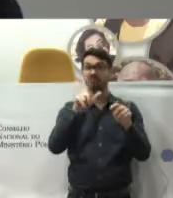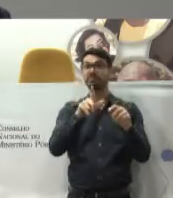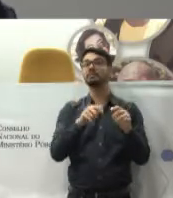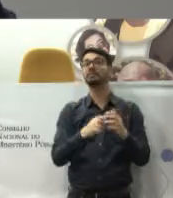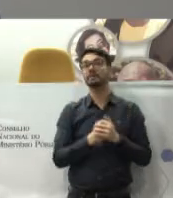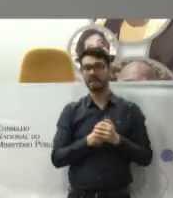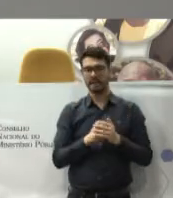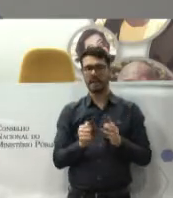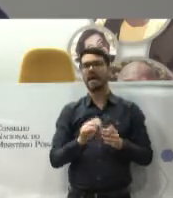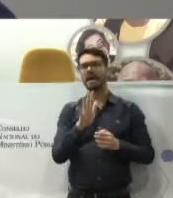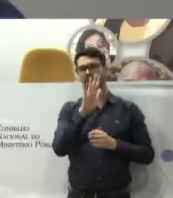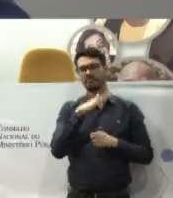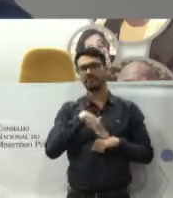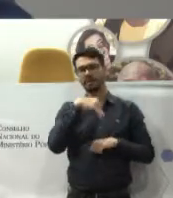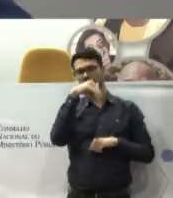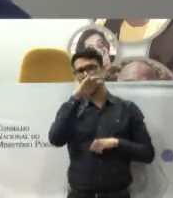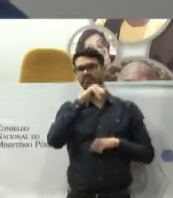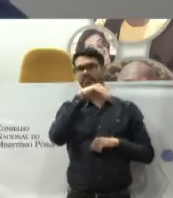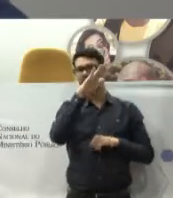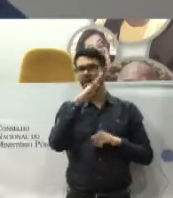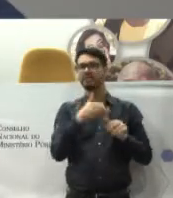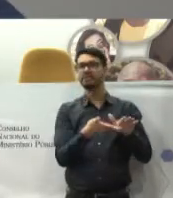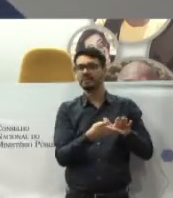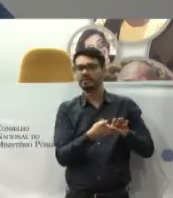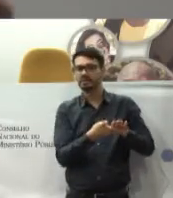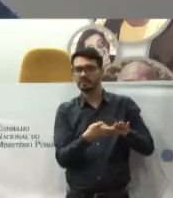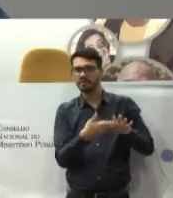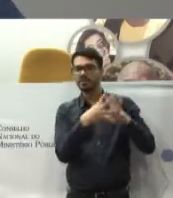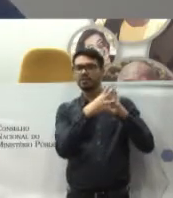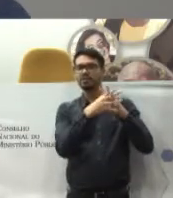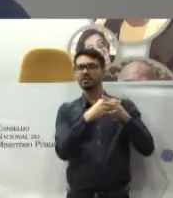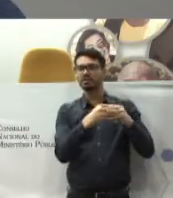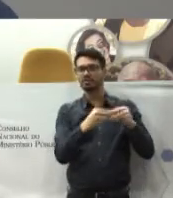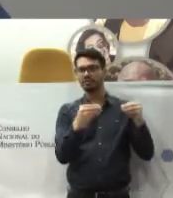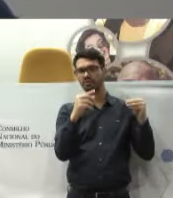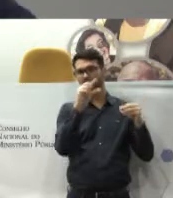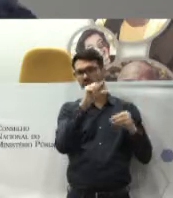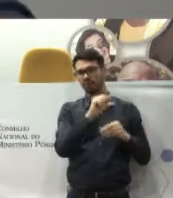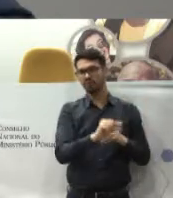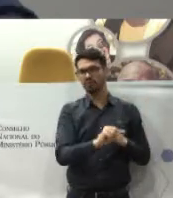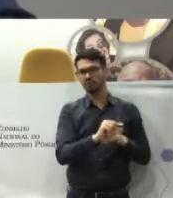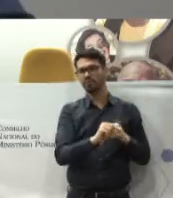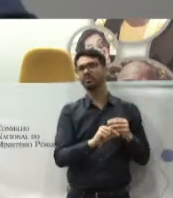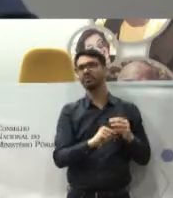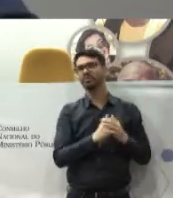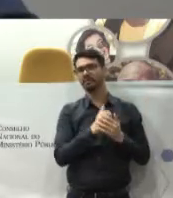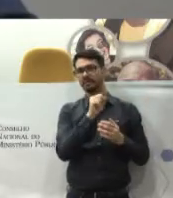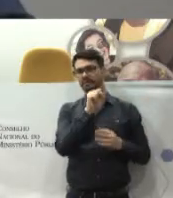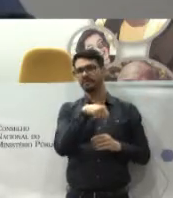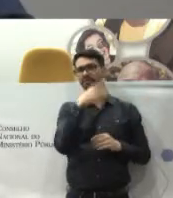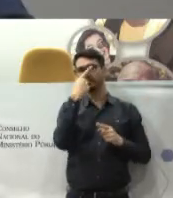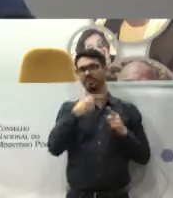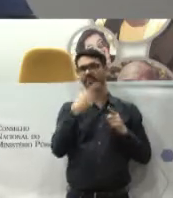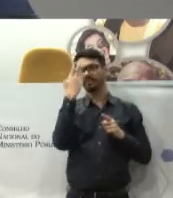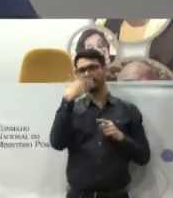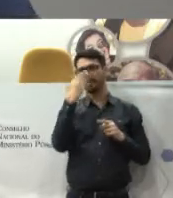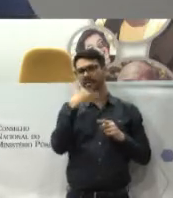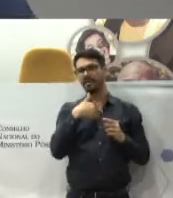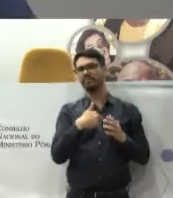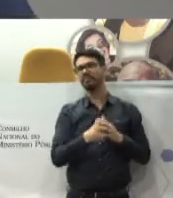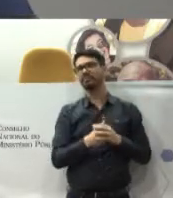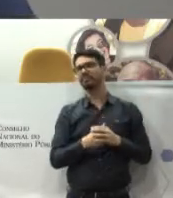o sistema? Encarece. Mas mitiga enormemente riscos mútuos quando eles são devidamente validados por todas as